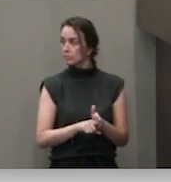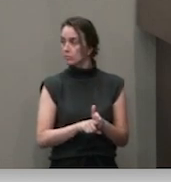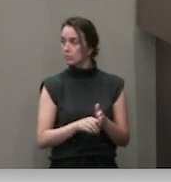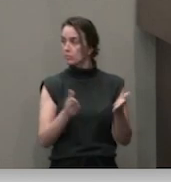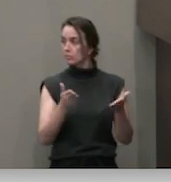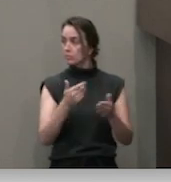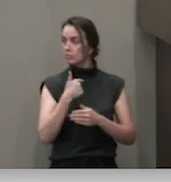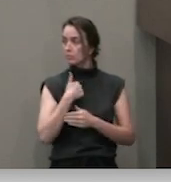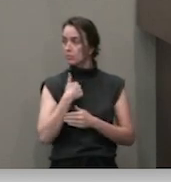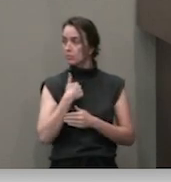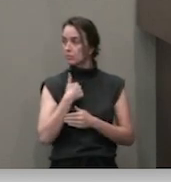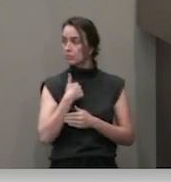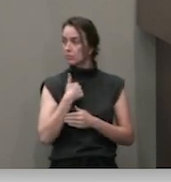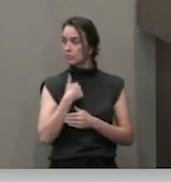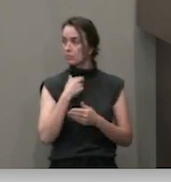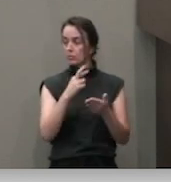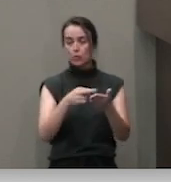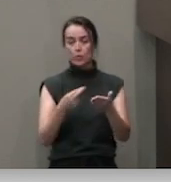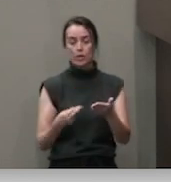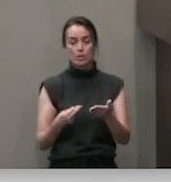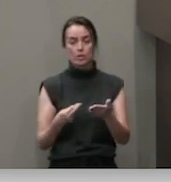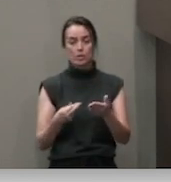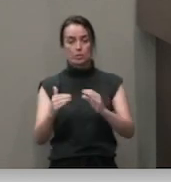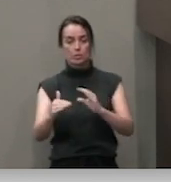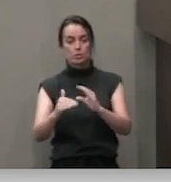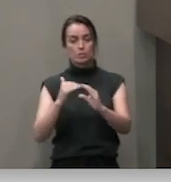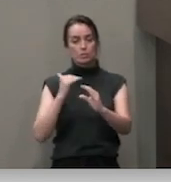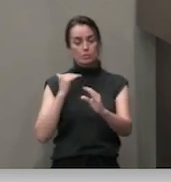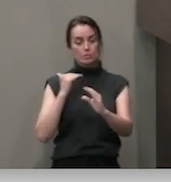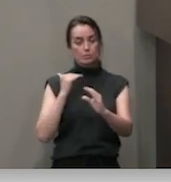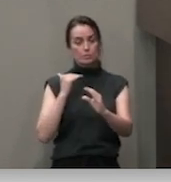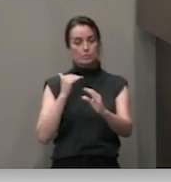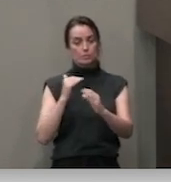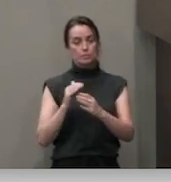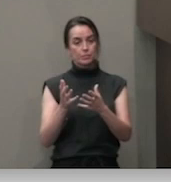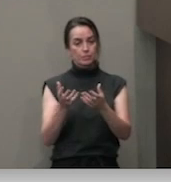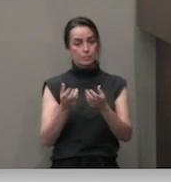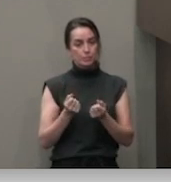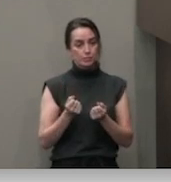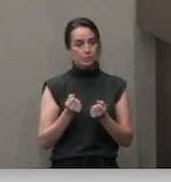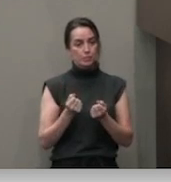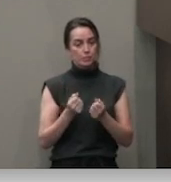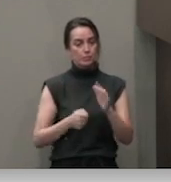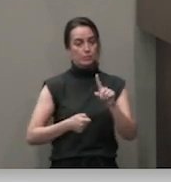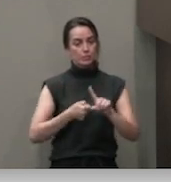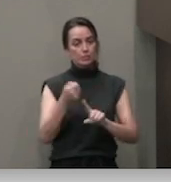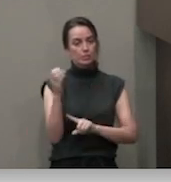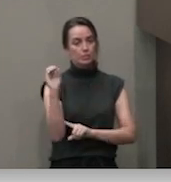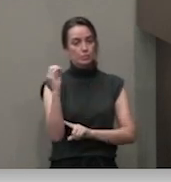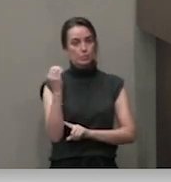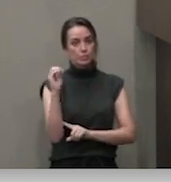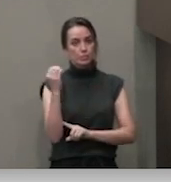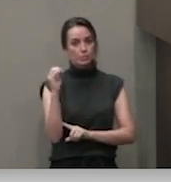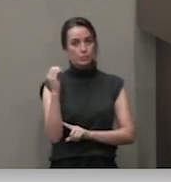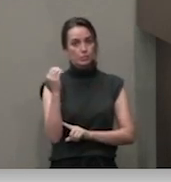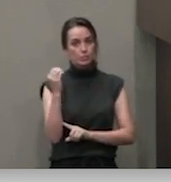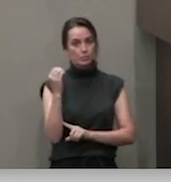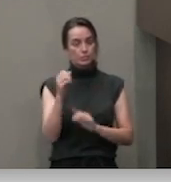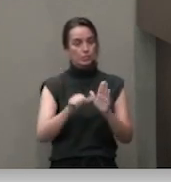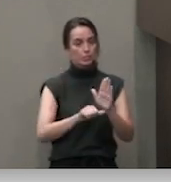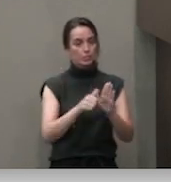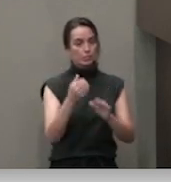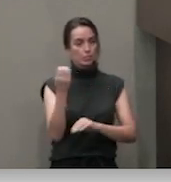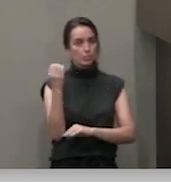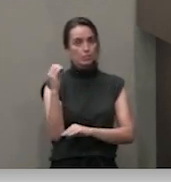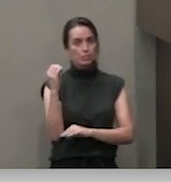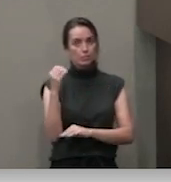eu recebi um relatório preliminar nós recebemos em outubro de primeiro de outubro